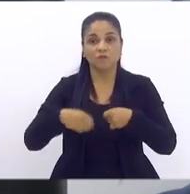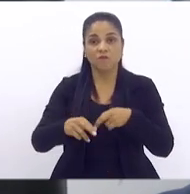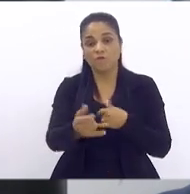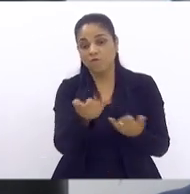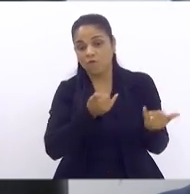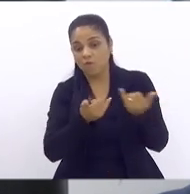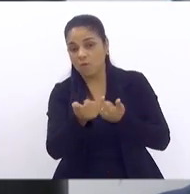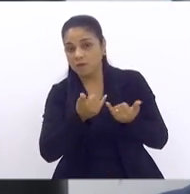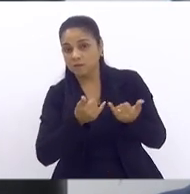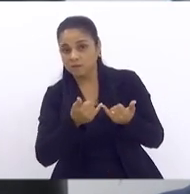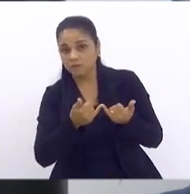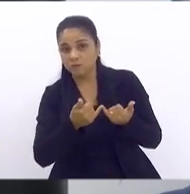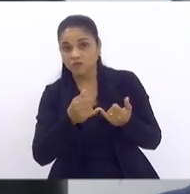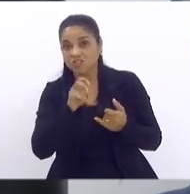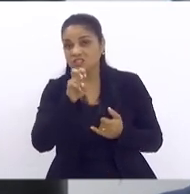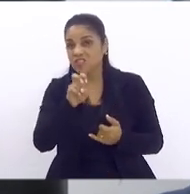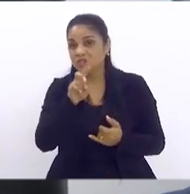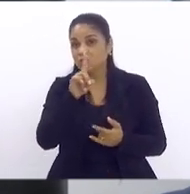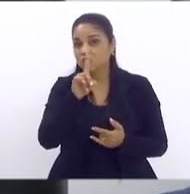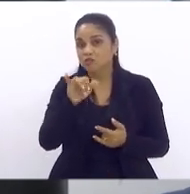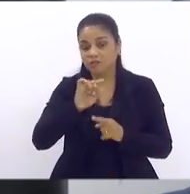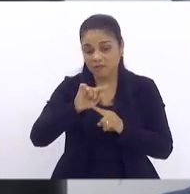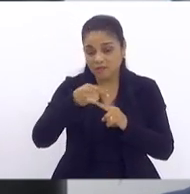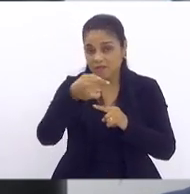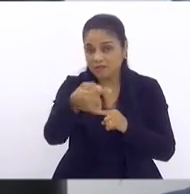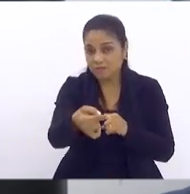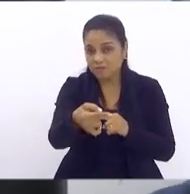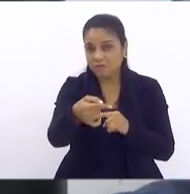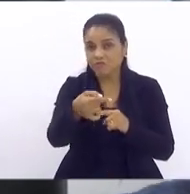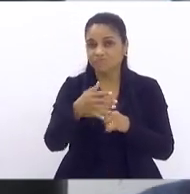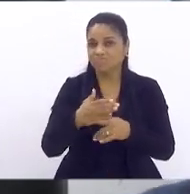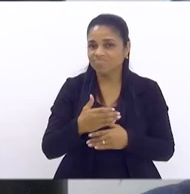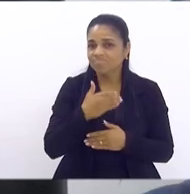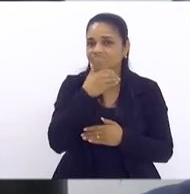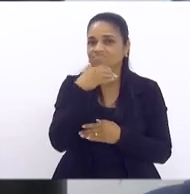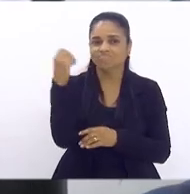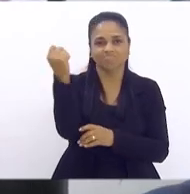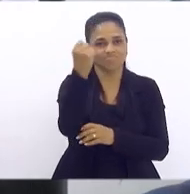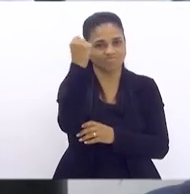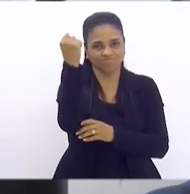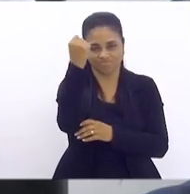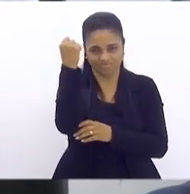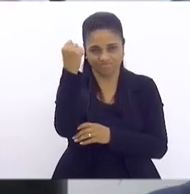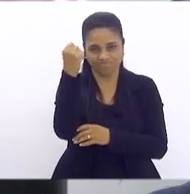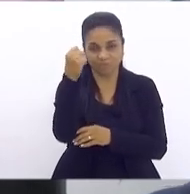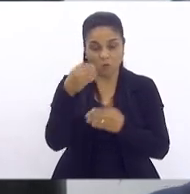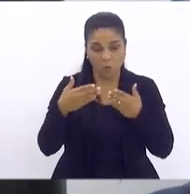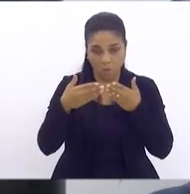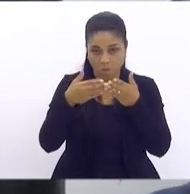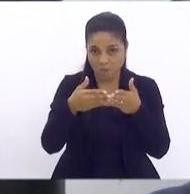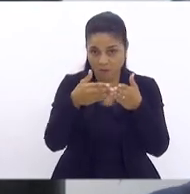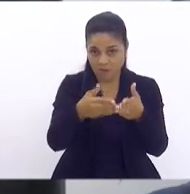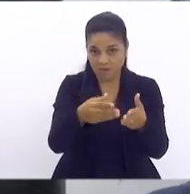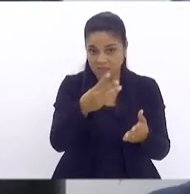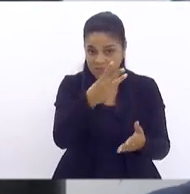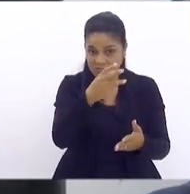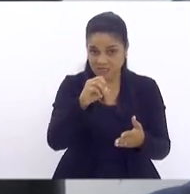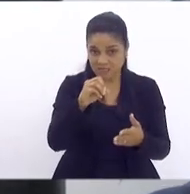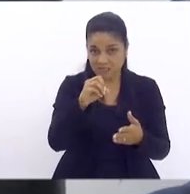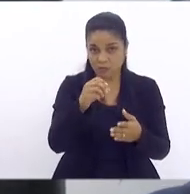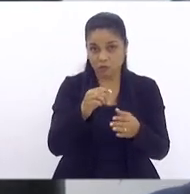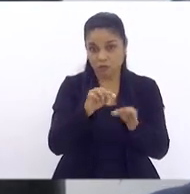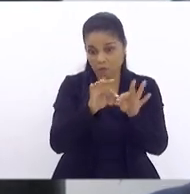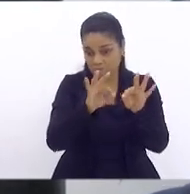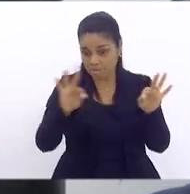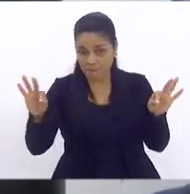tomaram conhecimento 5 dias depois. E foi um grave acidente, porque quando você tem uma embarcação daquele tamanho, com 300 metros de comprimento, 50